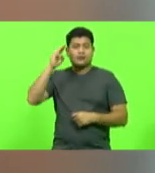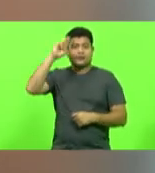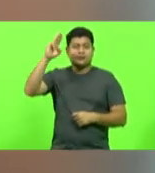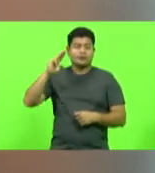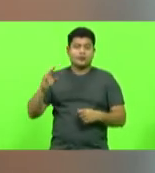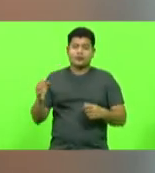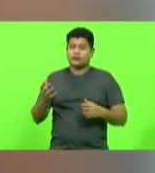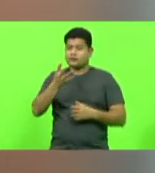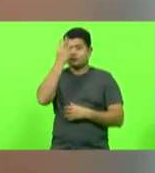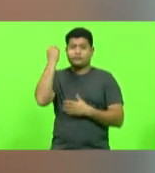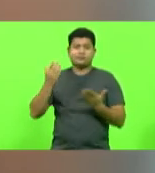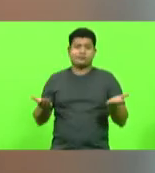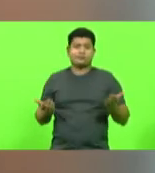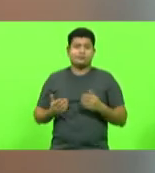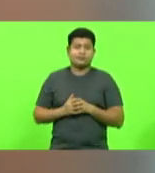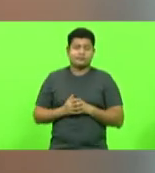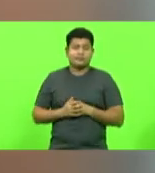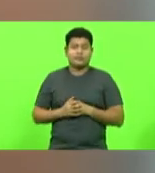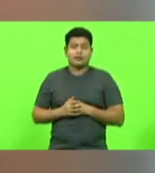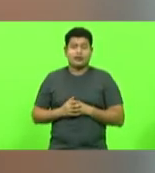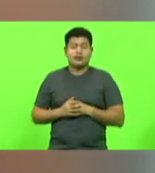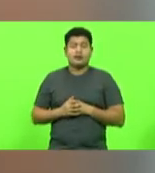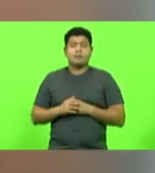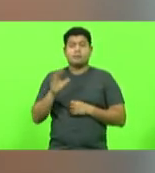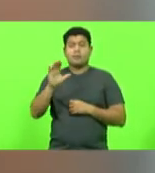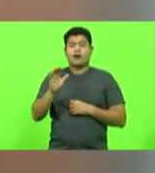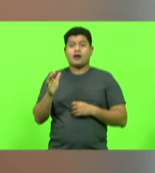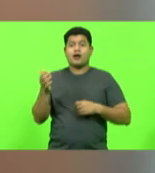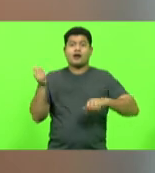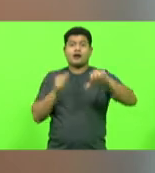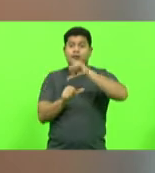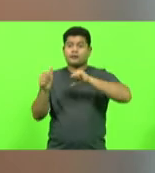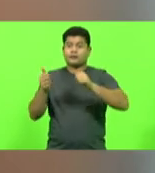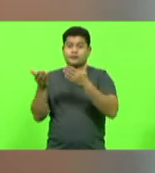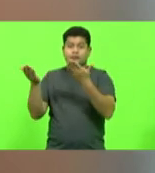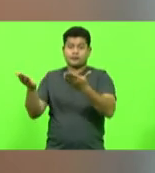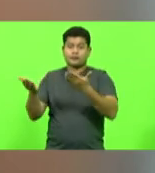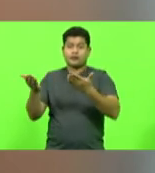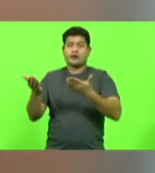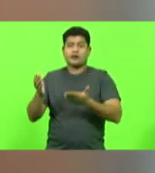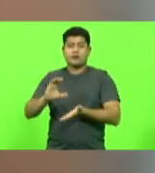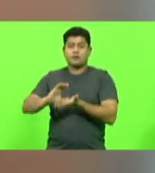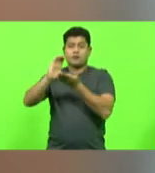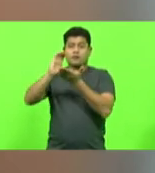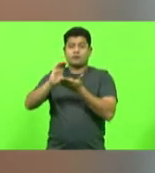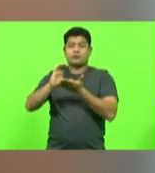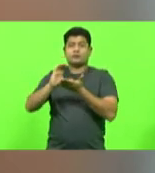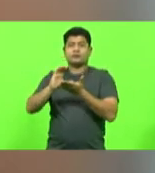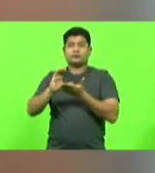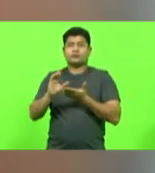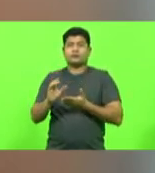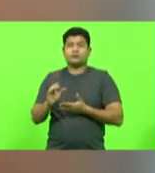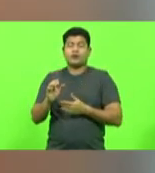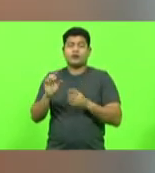Por outro lado, os deveres dos conselhos também estão delineados pela NOB SUAS. Em